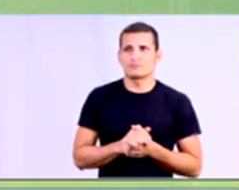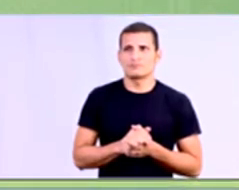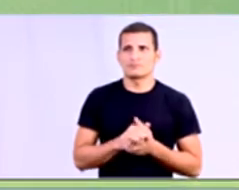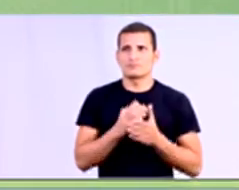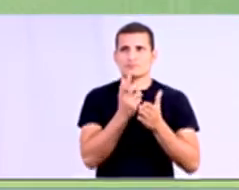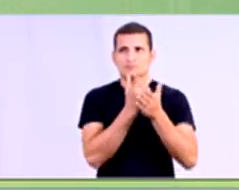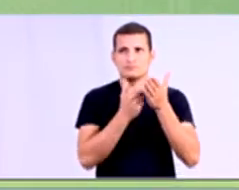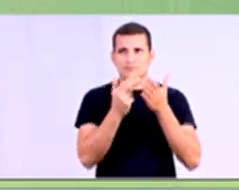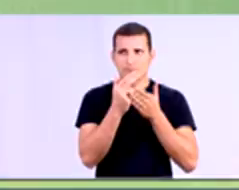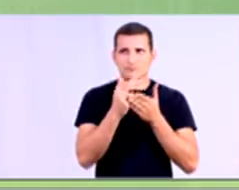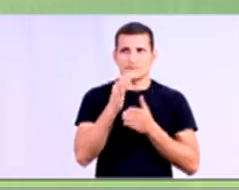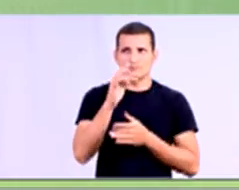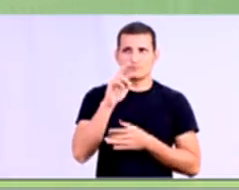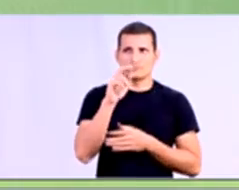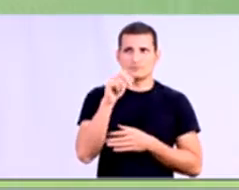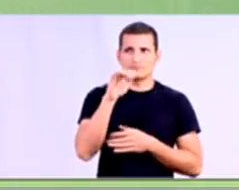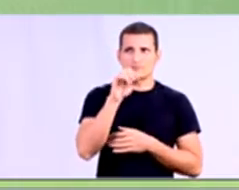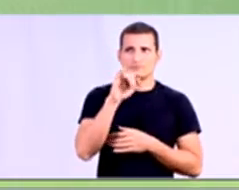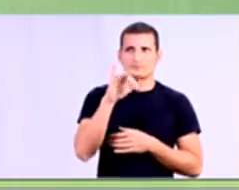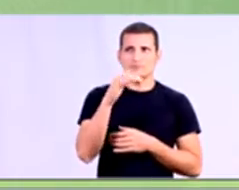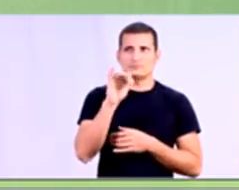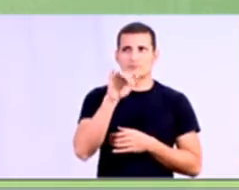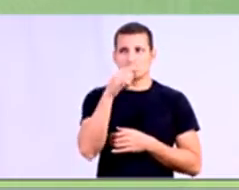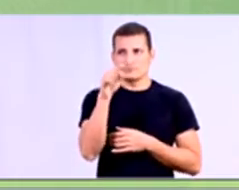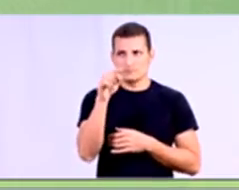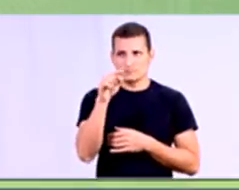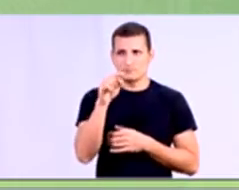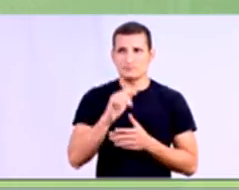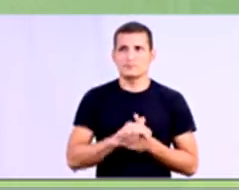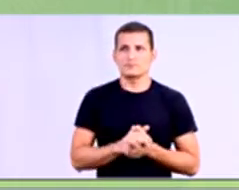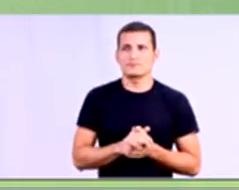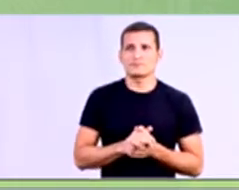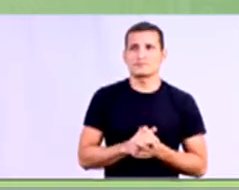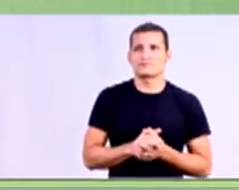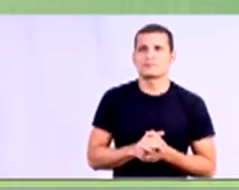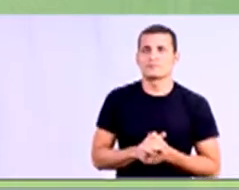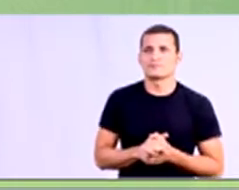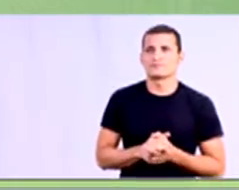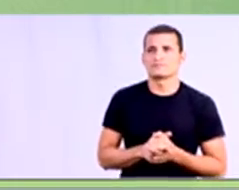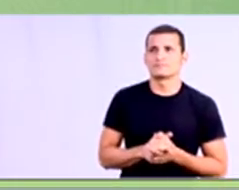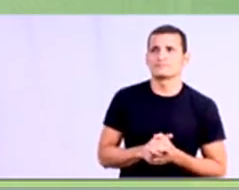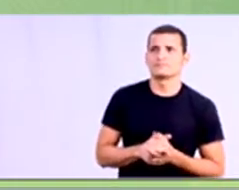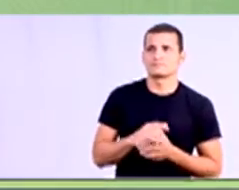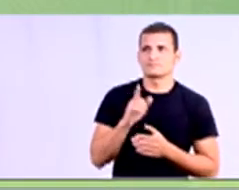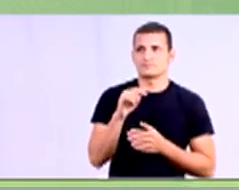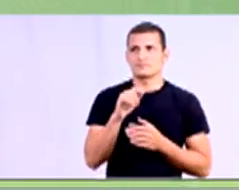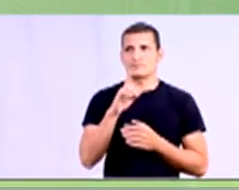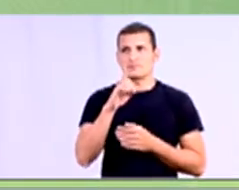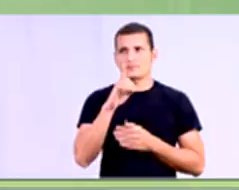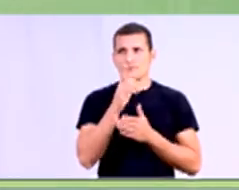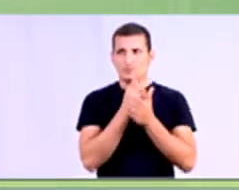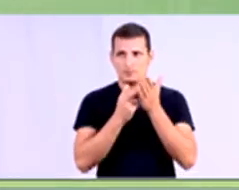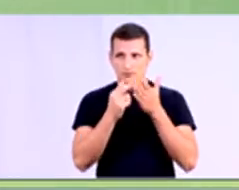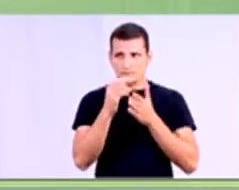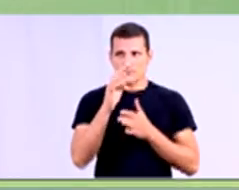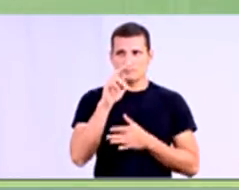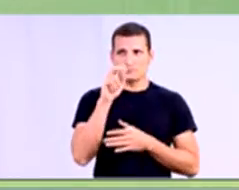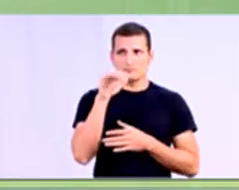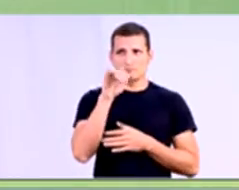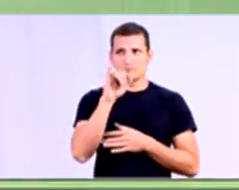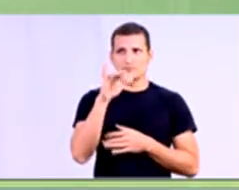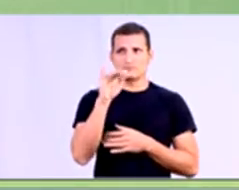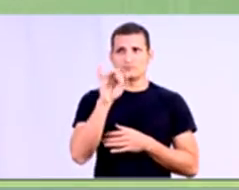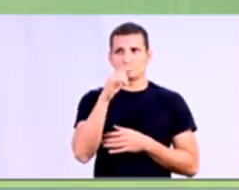O diagrama de transição de estado, que é um diagrama de transição de estado, é